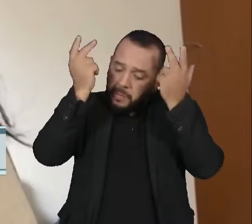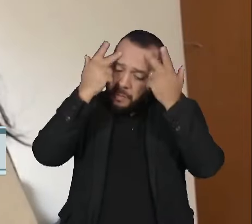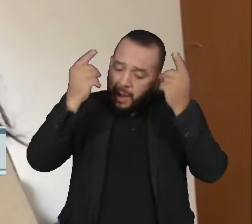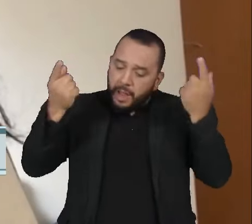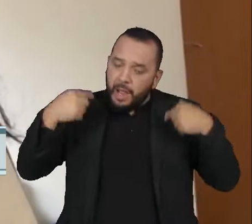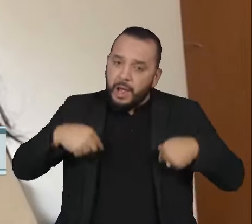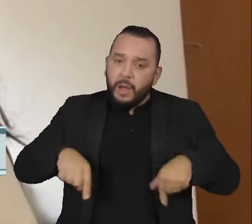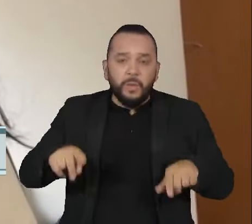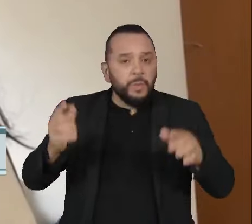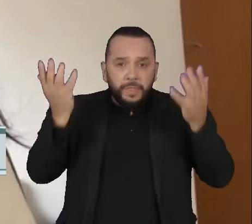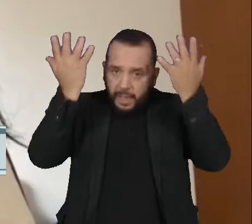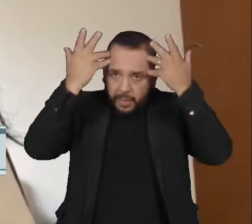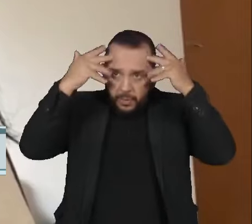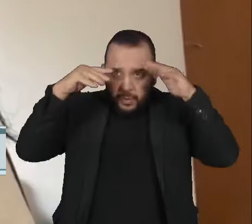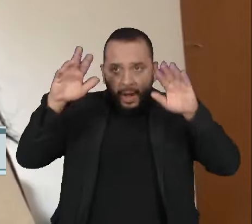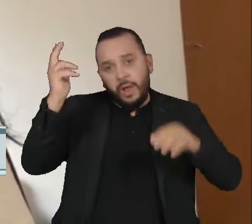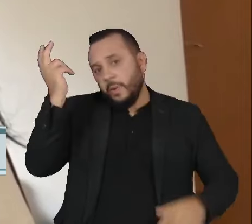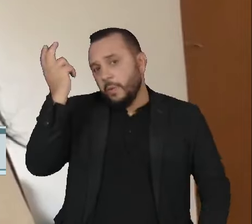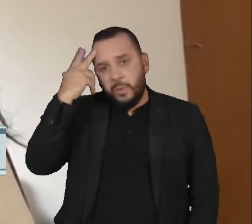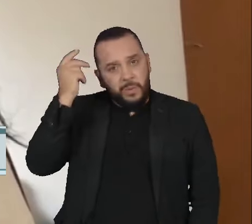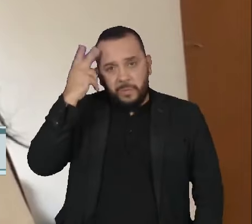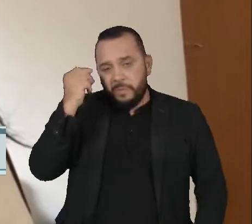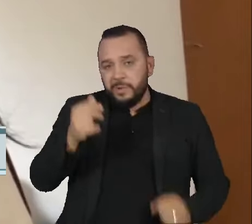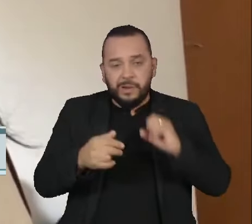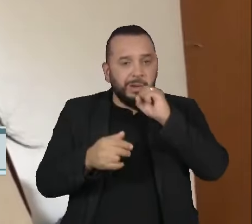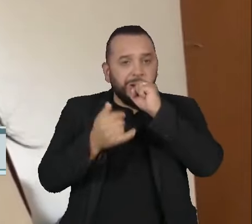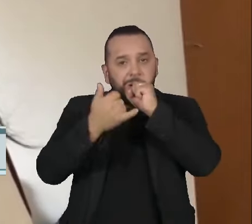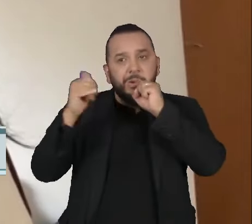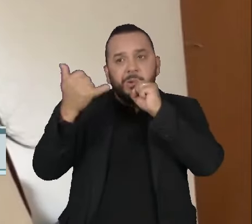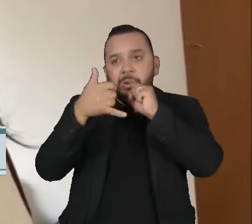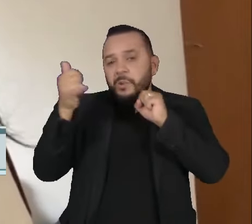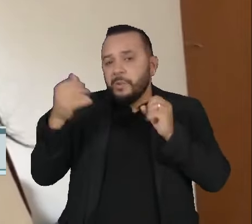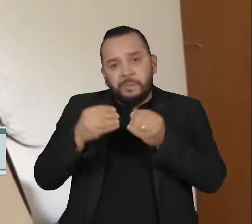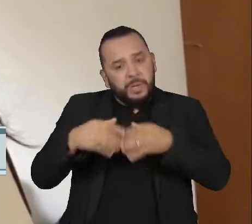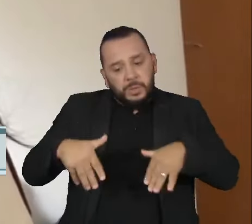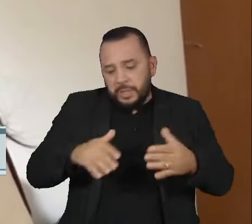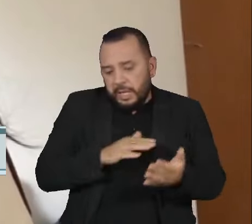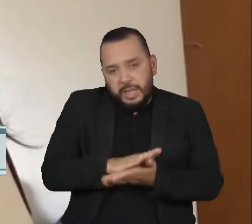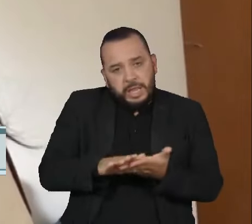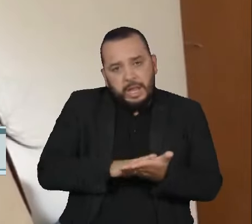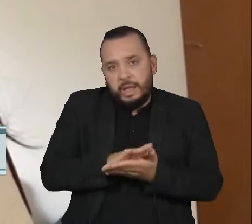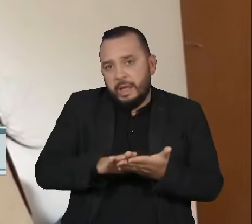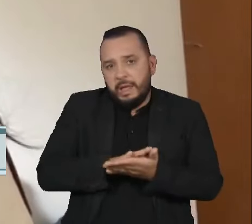por muitos usuários de cigarro eletrônico, como se o cigarro eletrônico fosse uma coisa